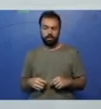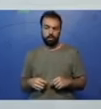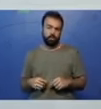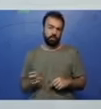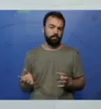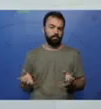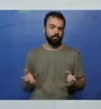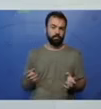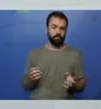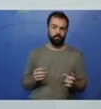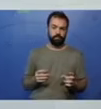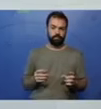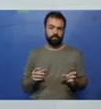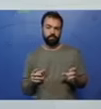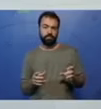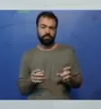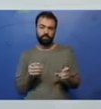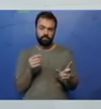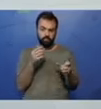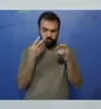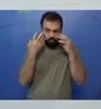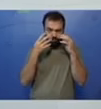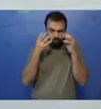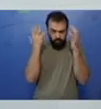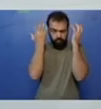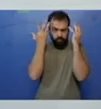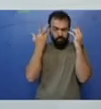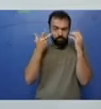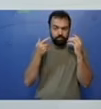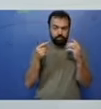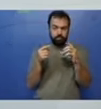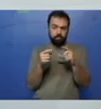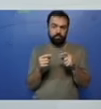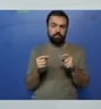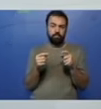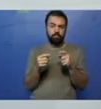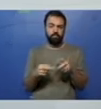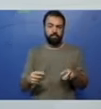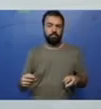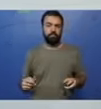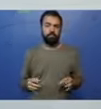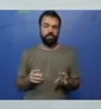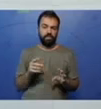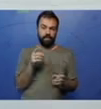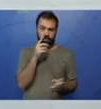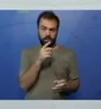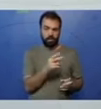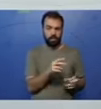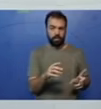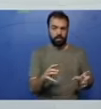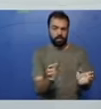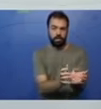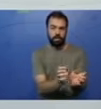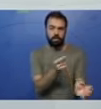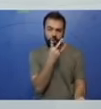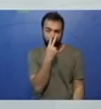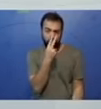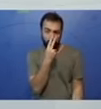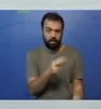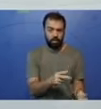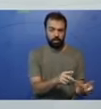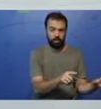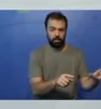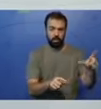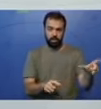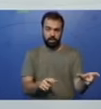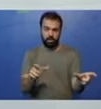ser, dentre os que eu vou falar, é mais próximo dos seres humanos? Um gato é mais próximo da gente evolutivamente ou um besouro, um inseto,